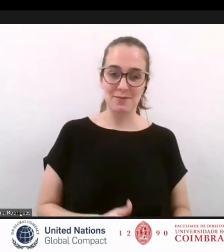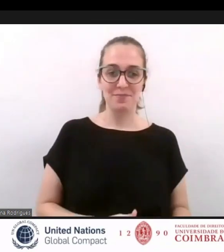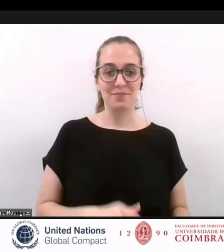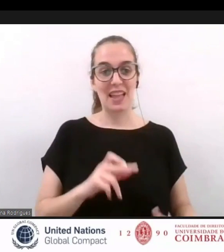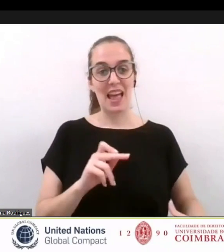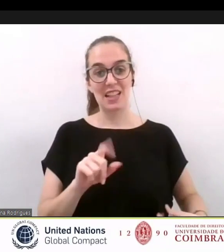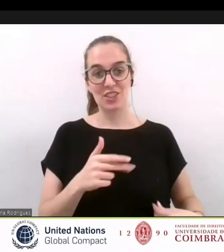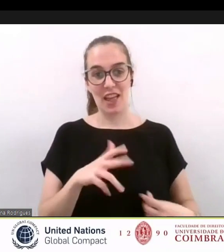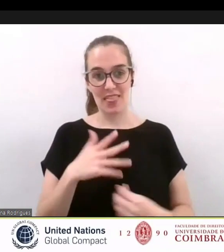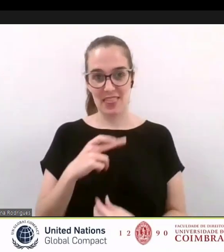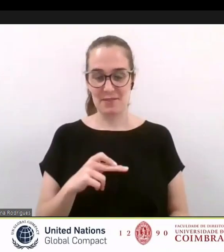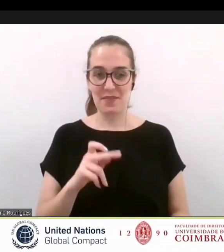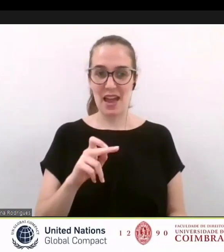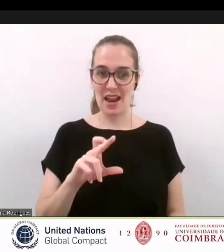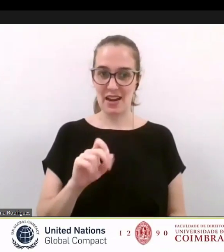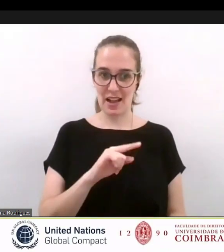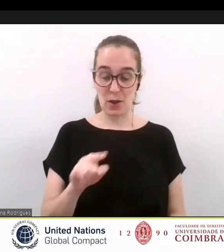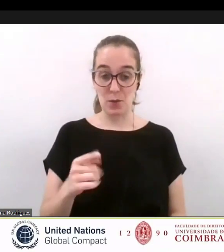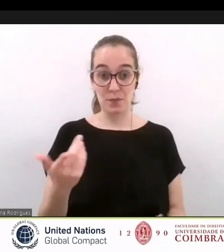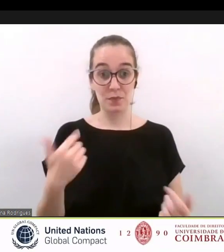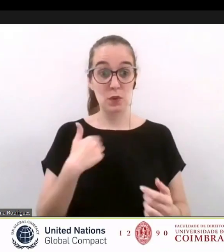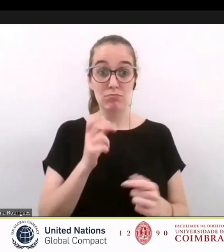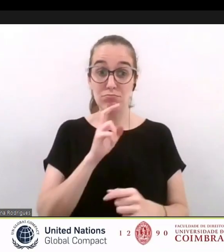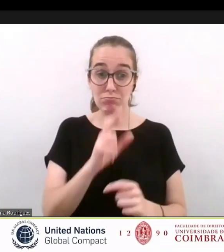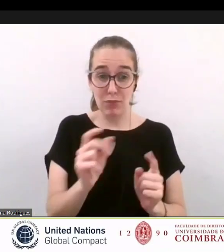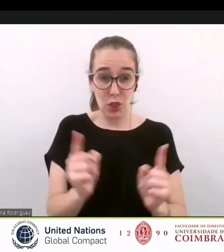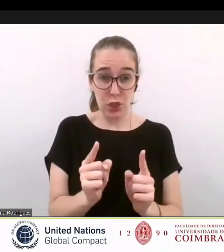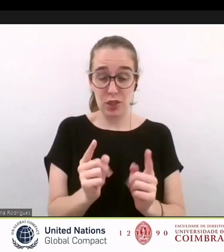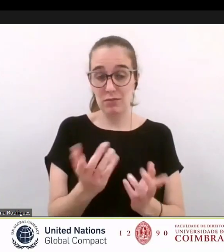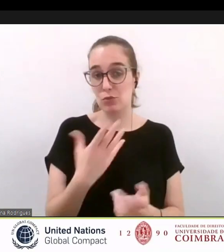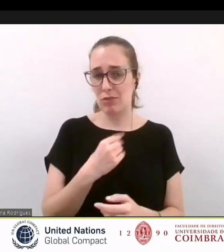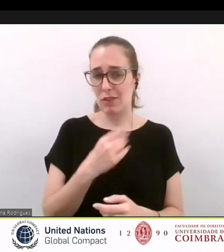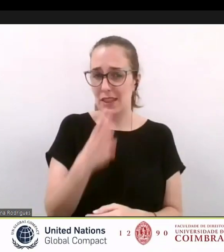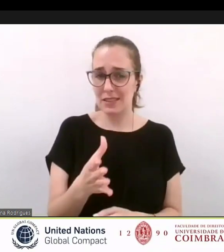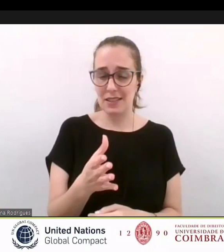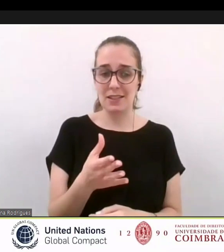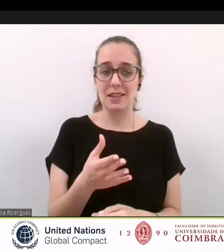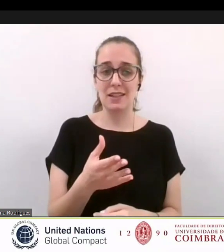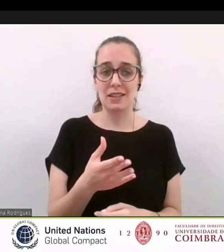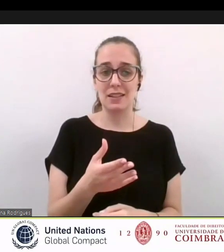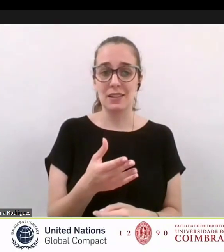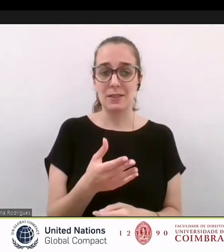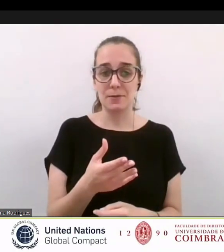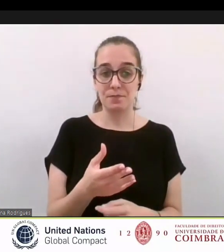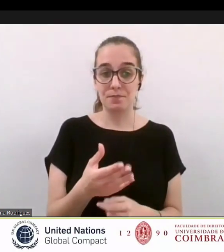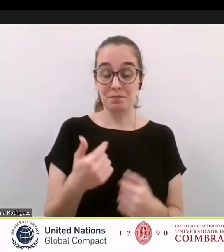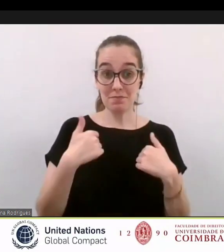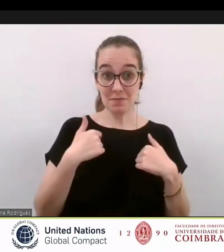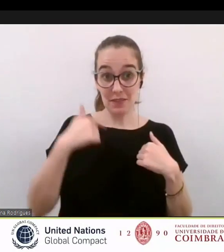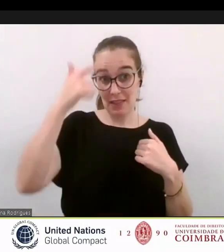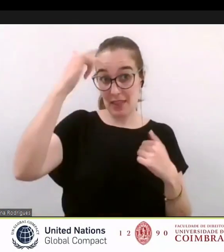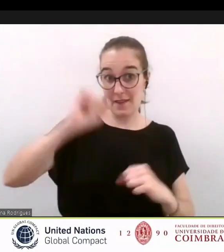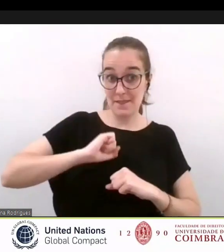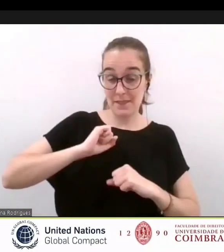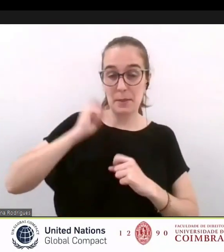Sim. Numa resposta quase telegráfica, portanto, simplesmente dizer que o que está no meu background, no